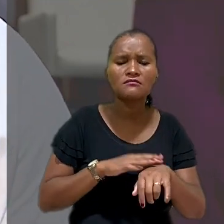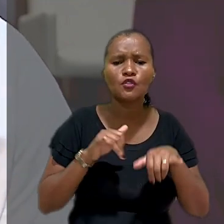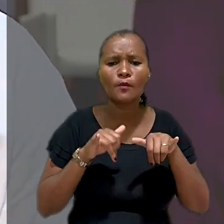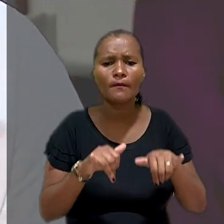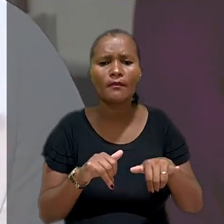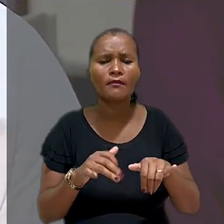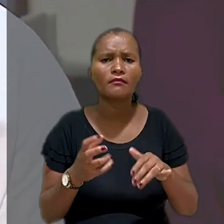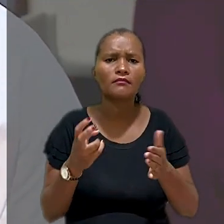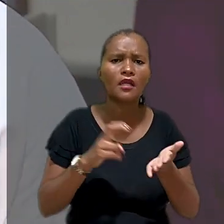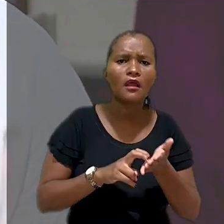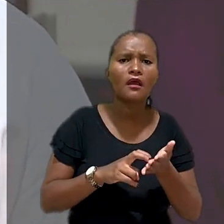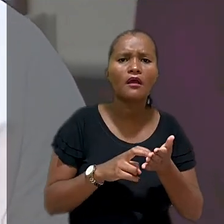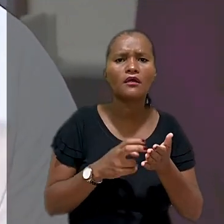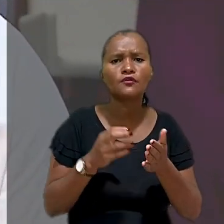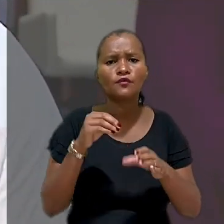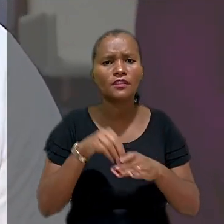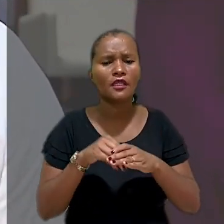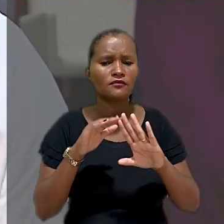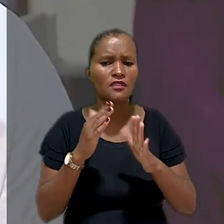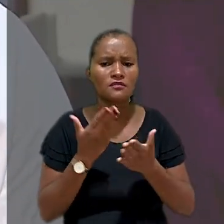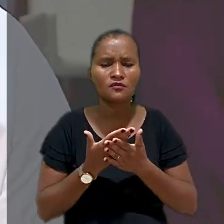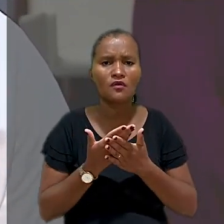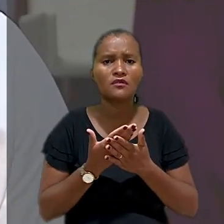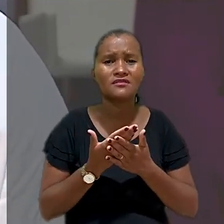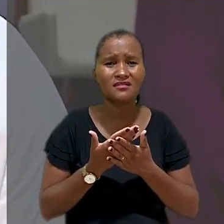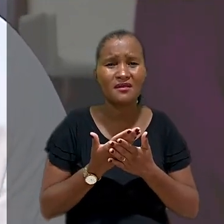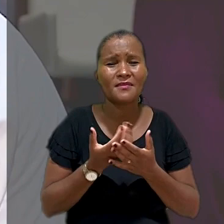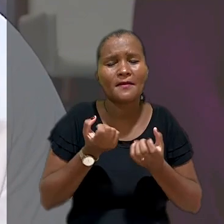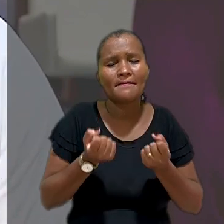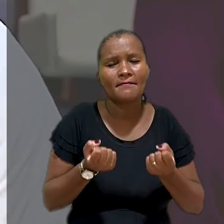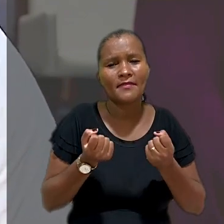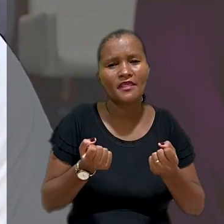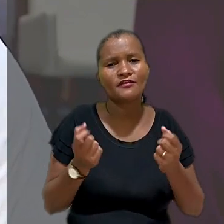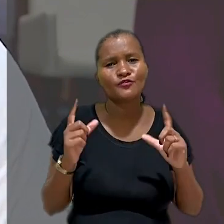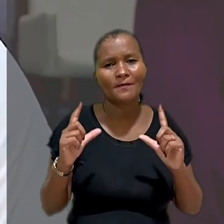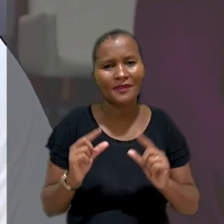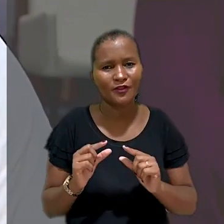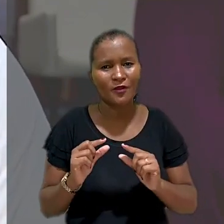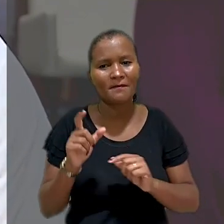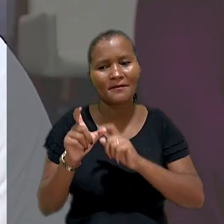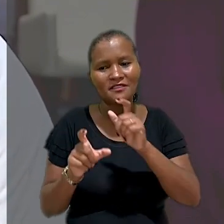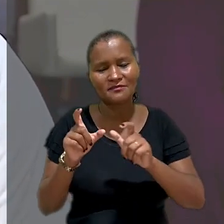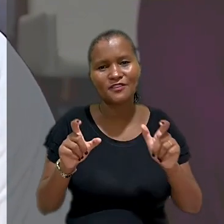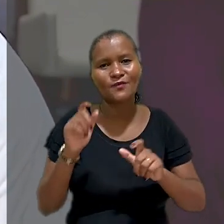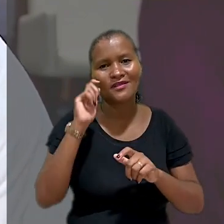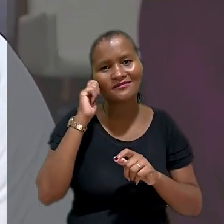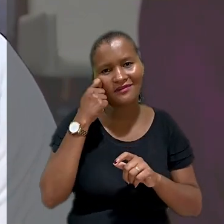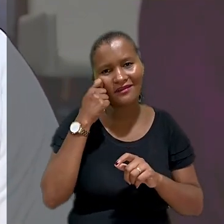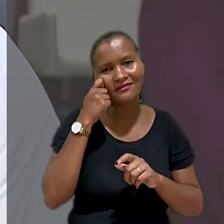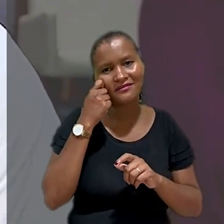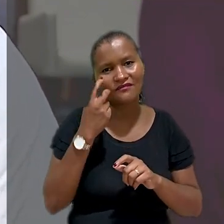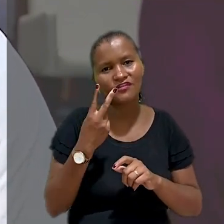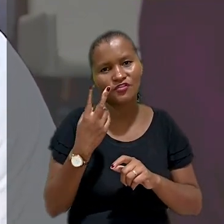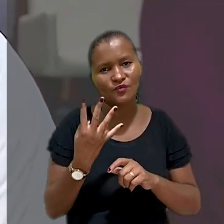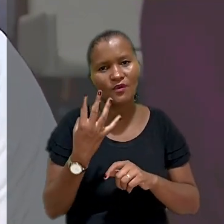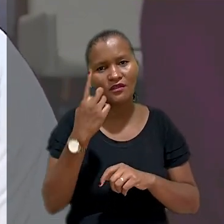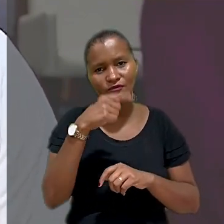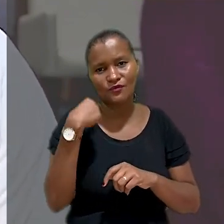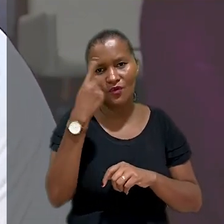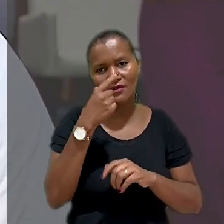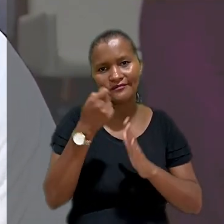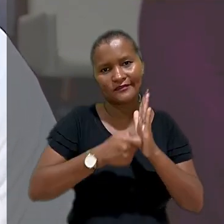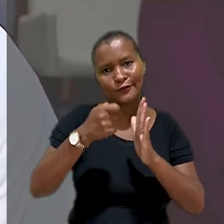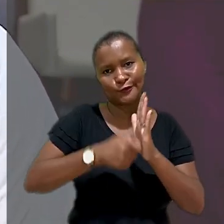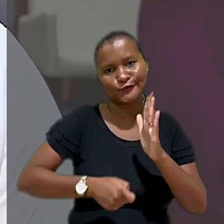racismo tá no banco no supermercado dentro da escola para que o peso seja menor para as pessoas